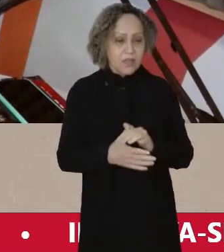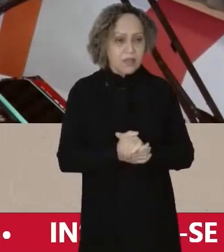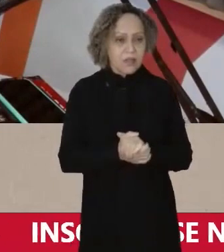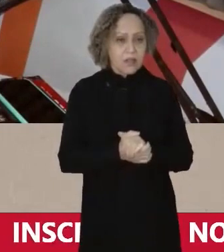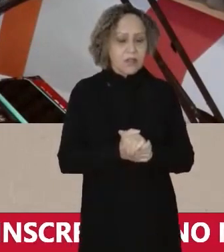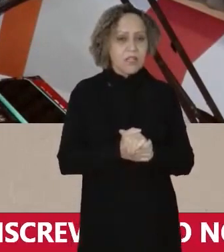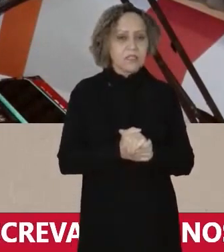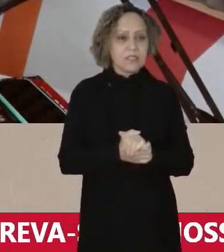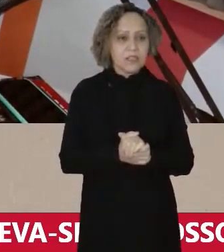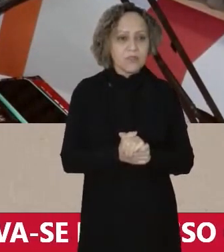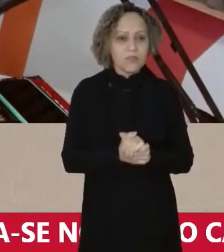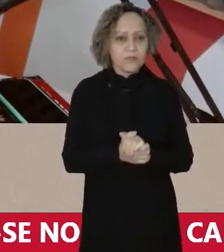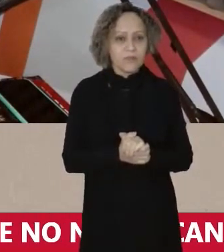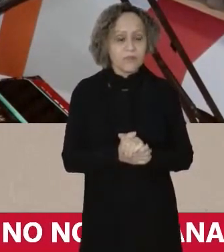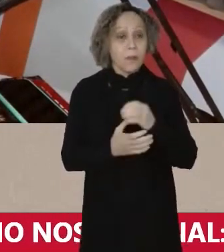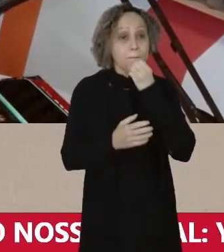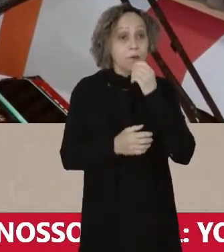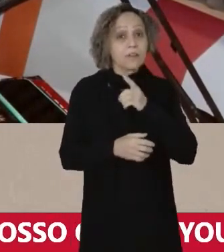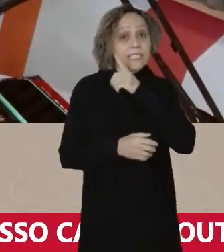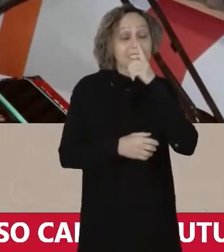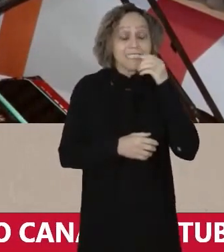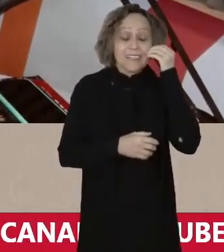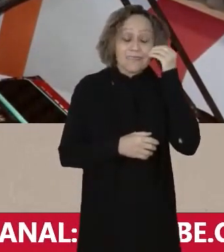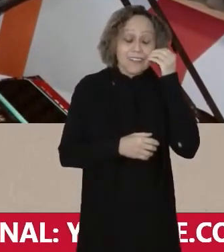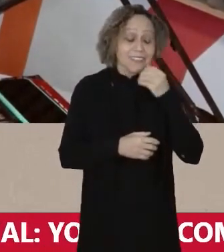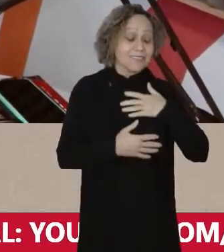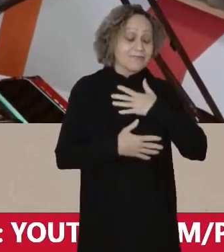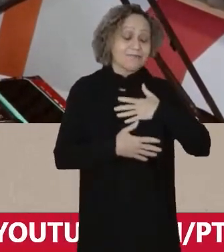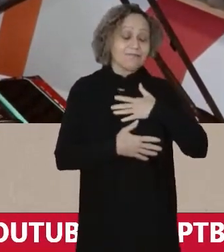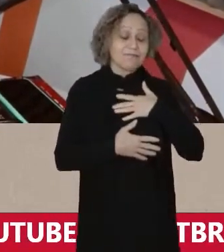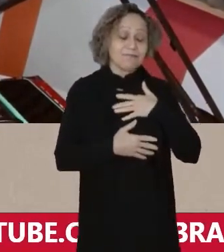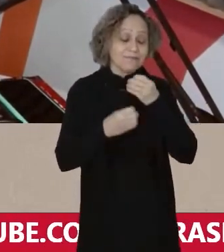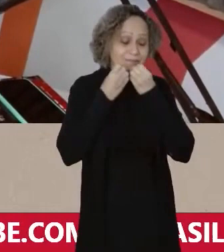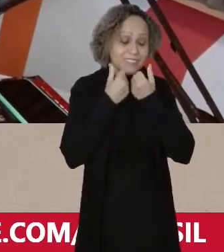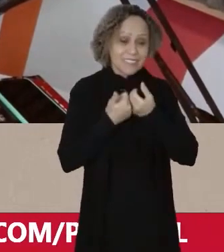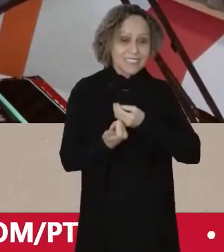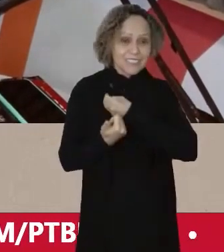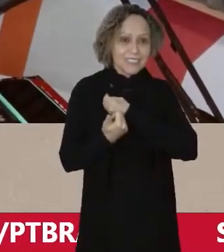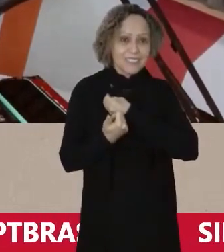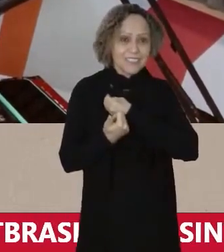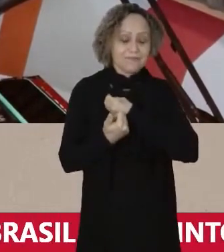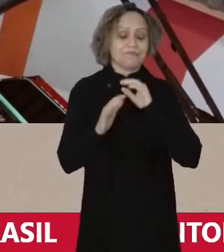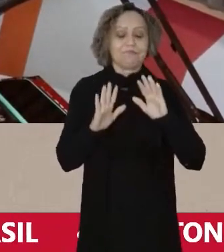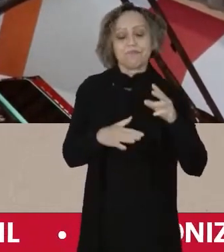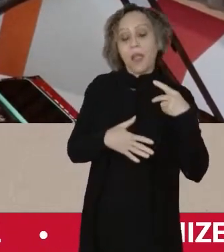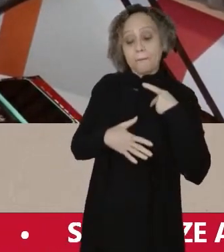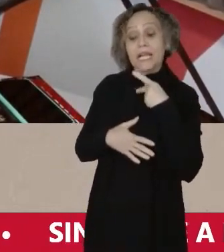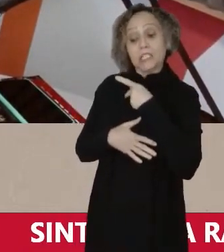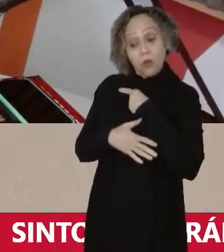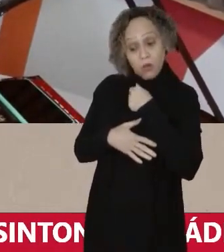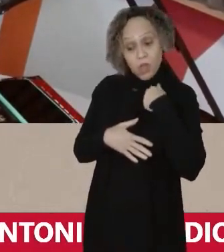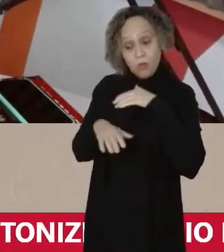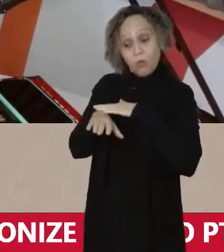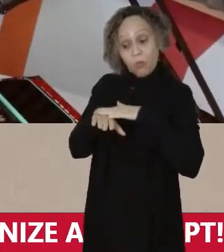Bom dia, Amanda. Bom dia, queridos. É uma alegria estar aqui com todas e todos. Pastor, eu conversei sobre esse